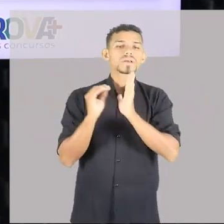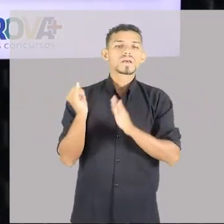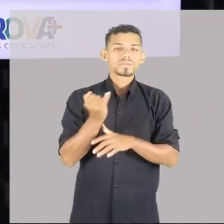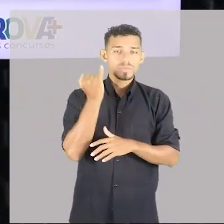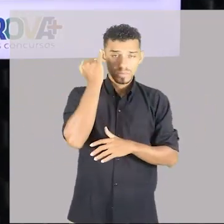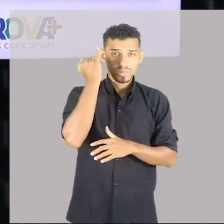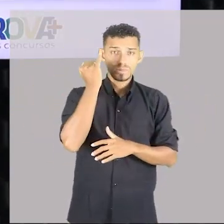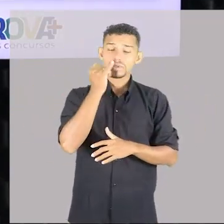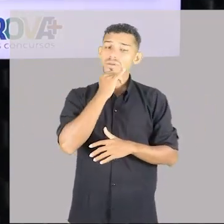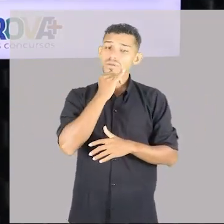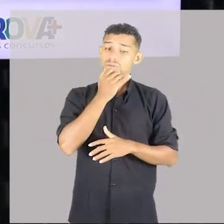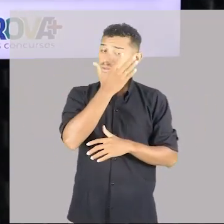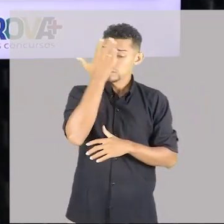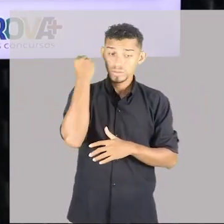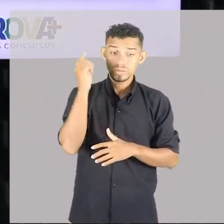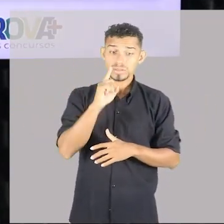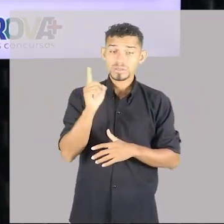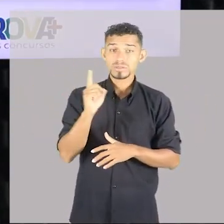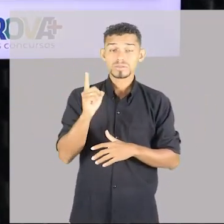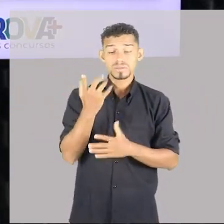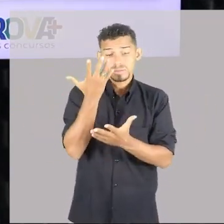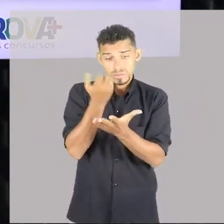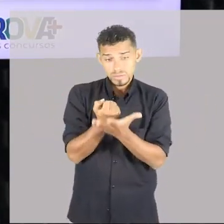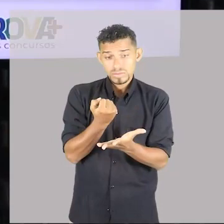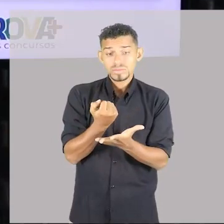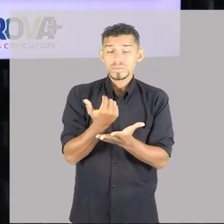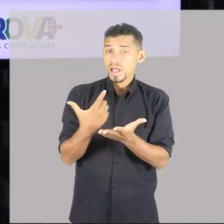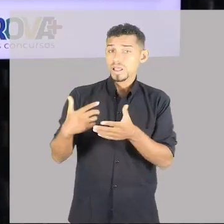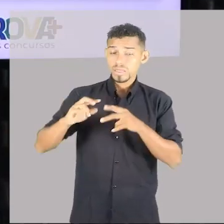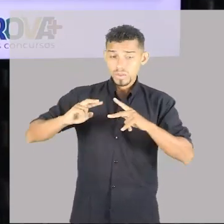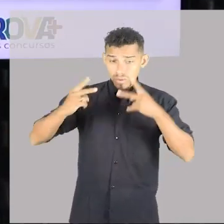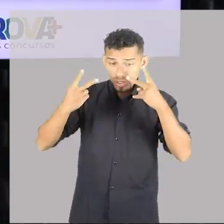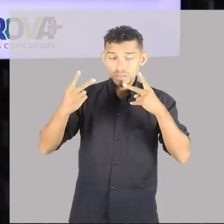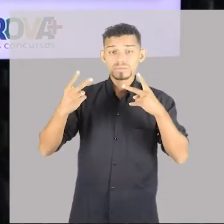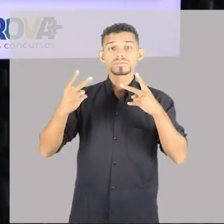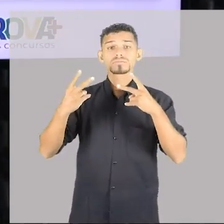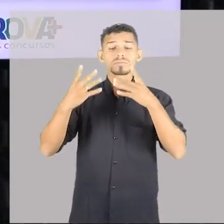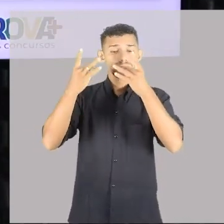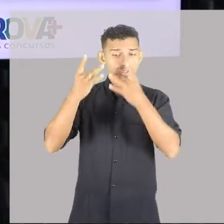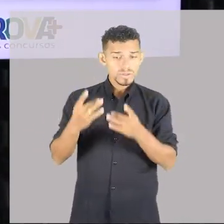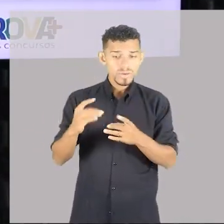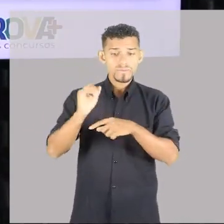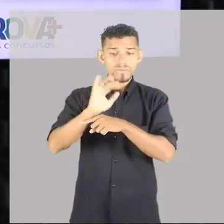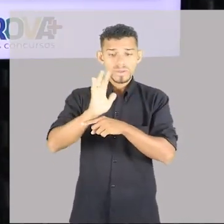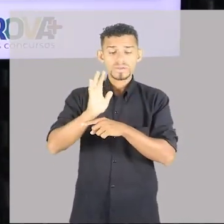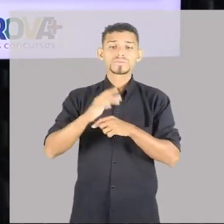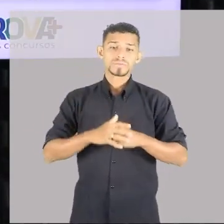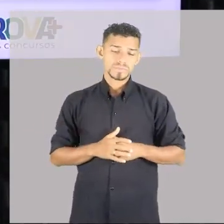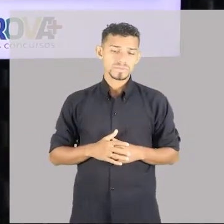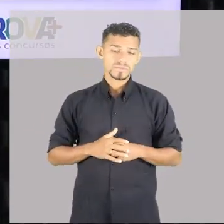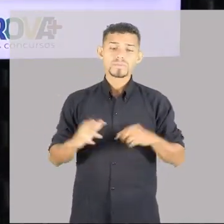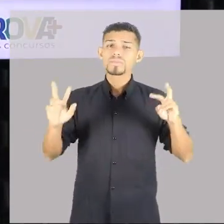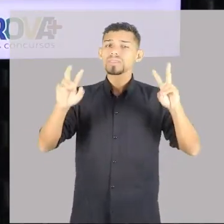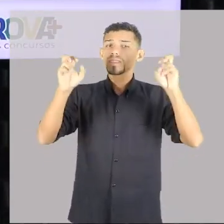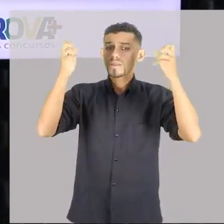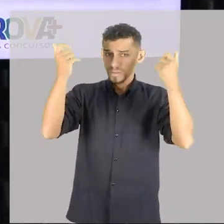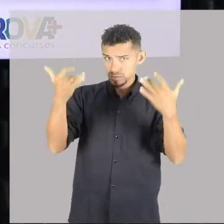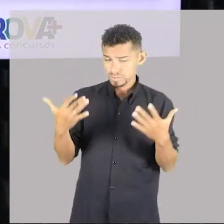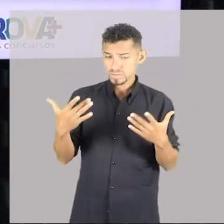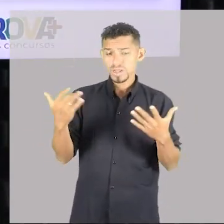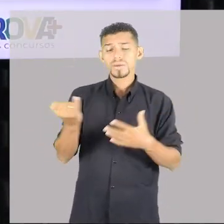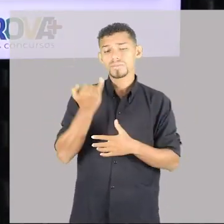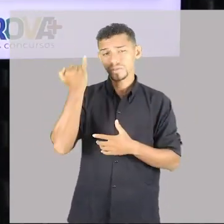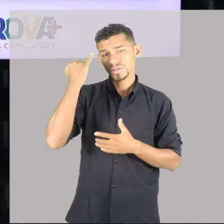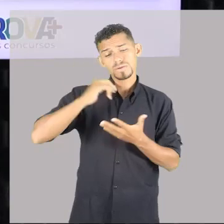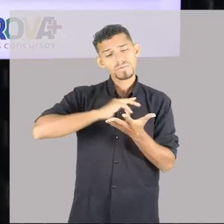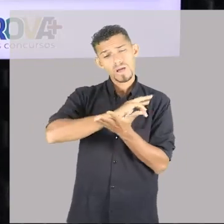esqueça também de baixar a apostila que está no link da descrição desse vídeo e no QR Code. Esse assunto de processo administrativo ele é importante para a gente em